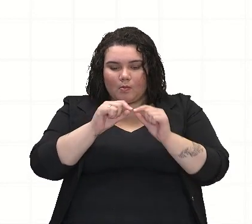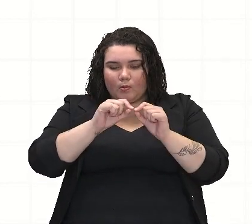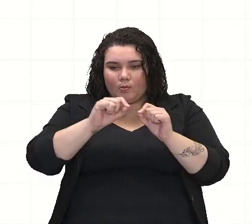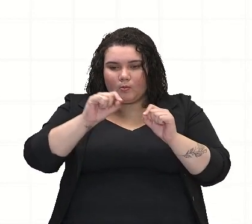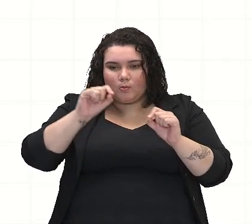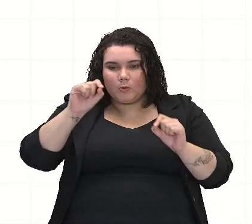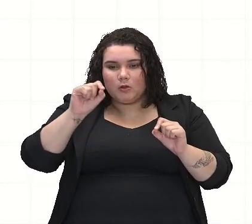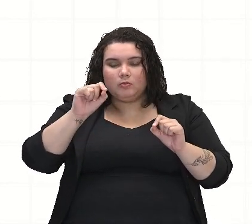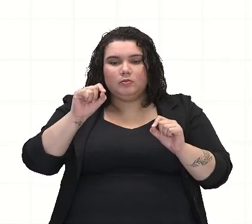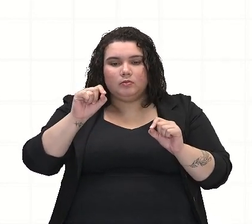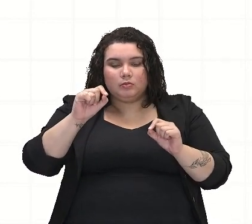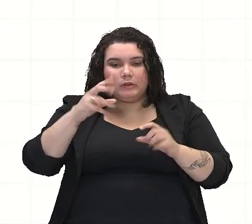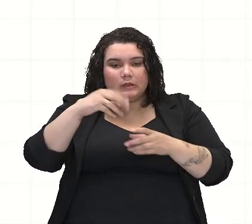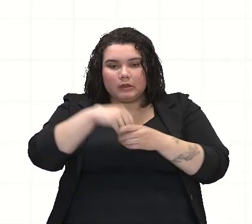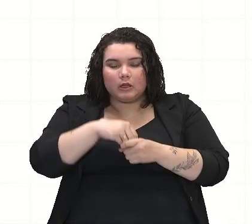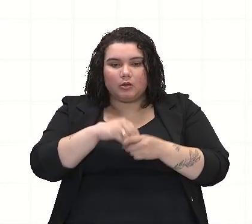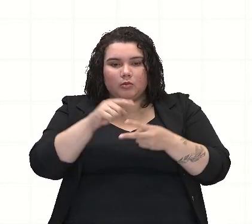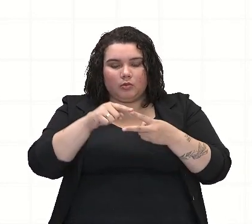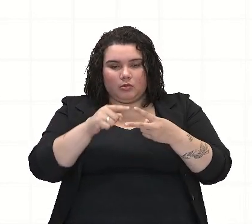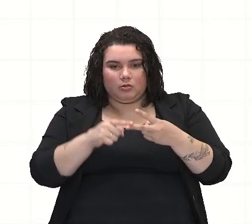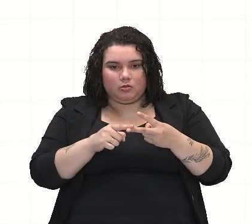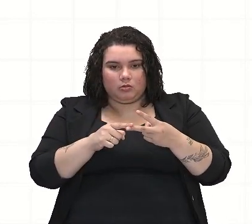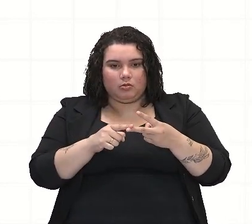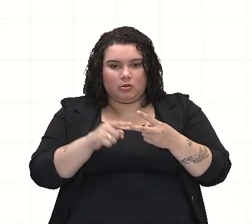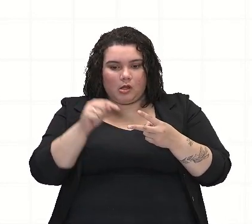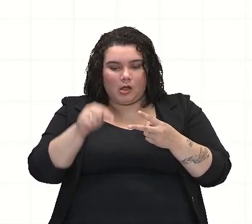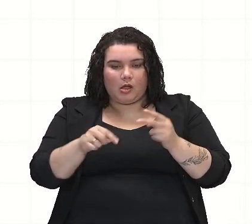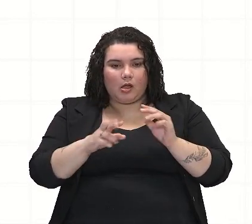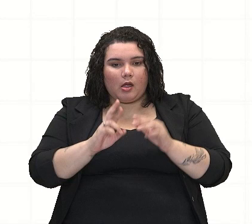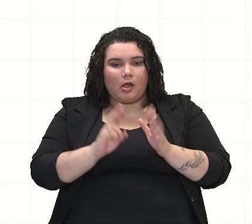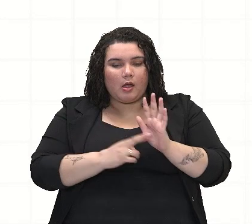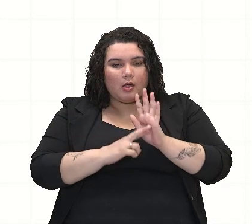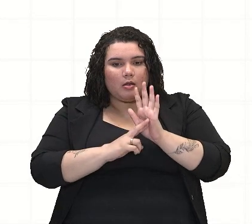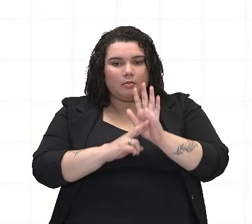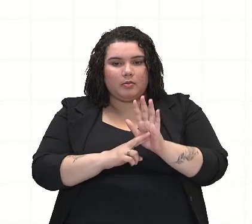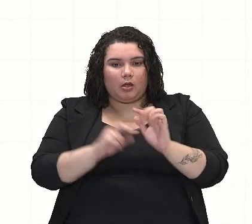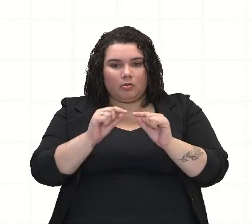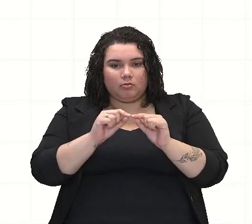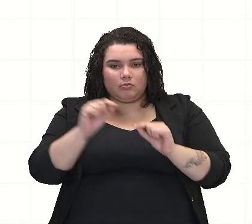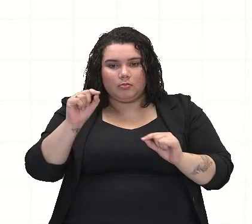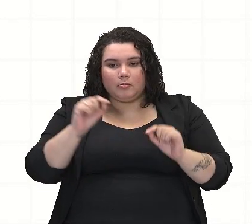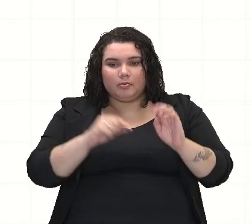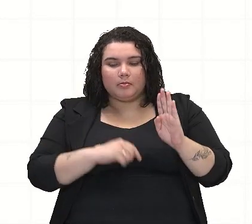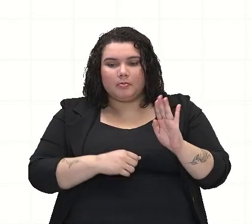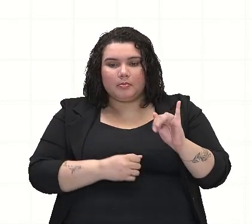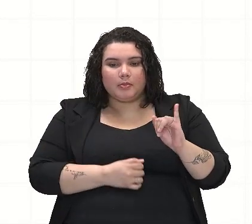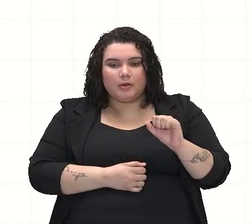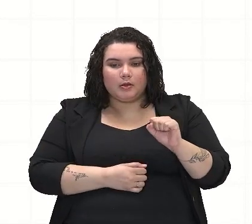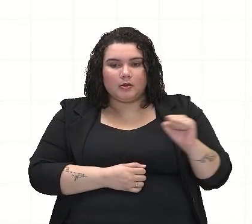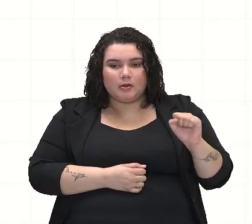no interior do ângulo. Esse vinco representa a bissetriz, que no, quando nós